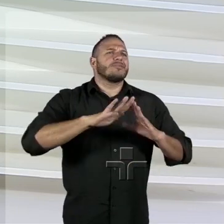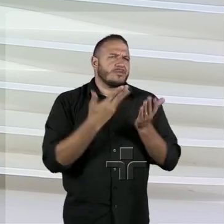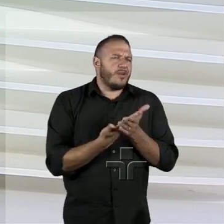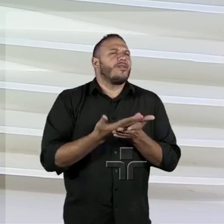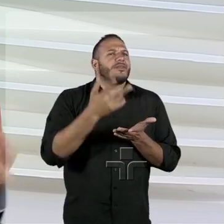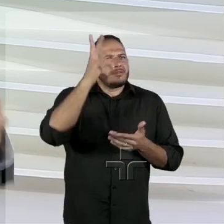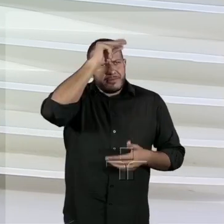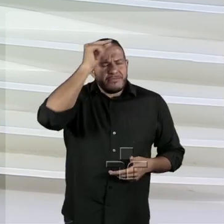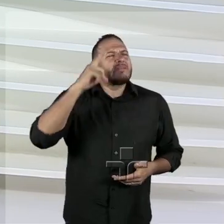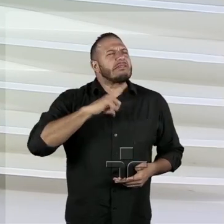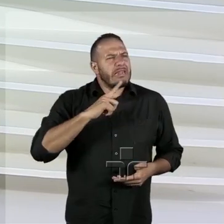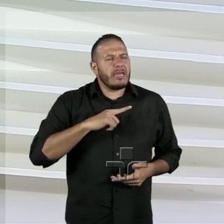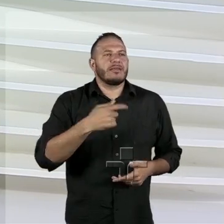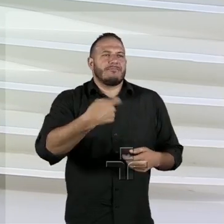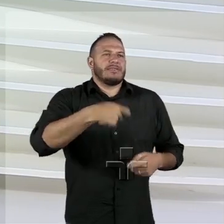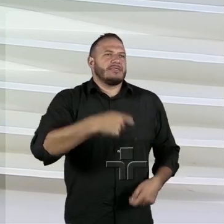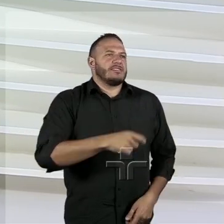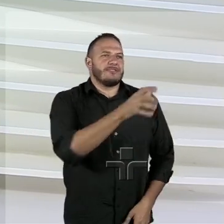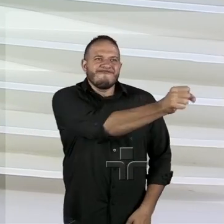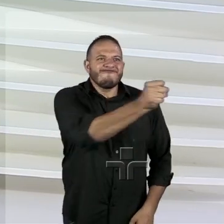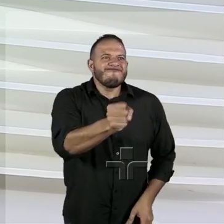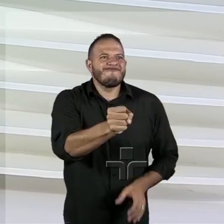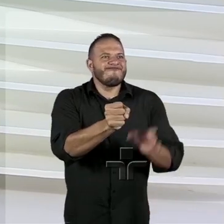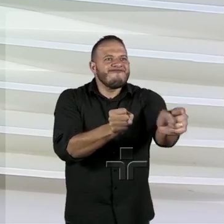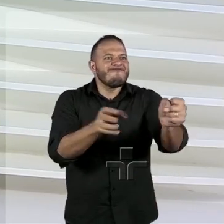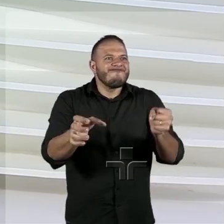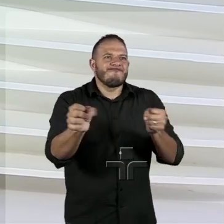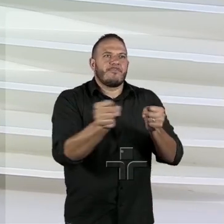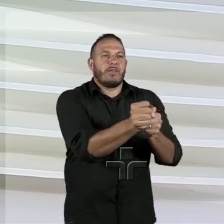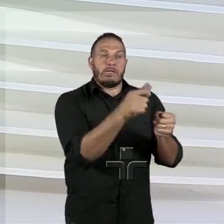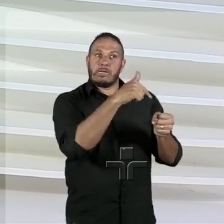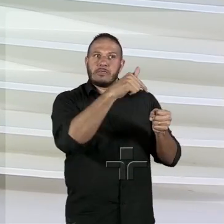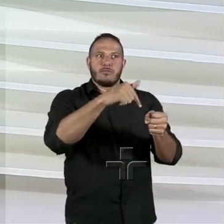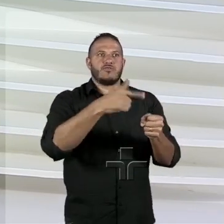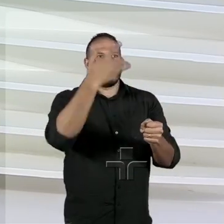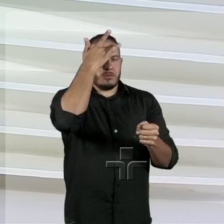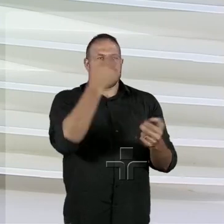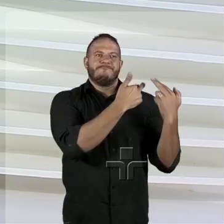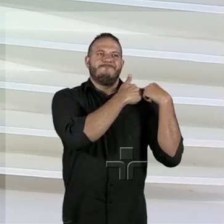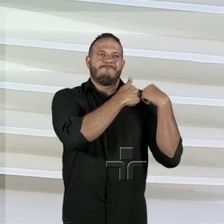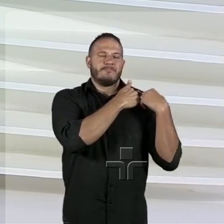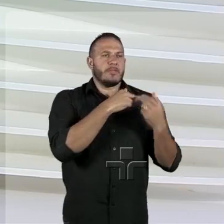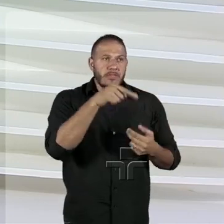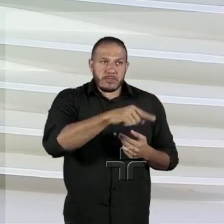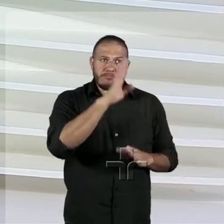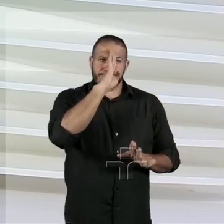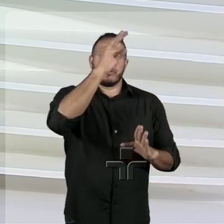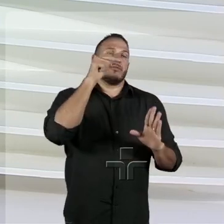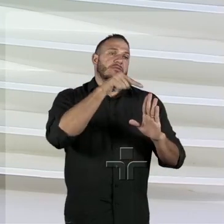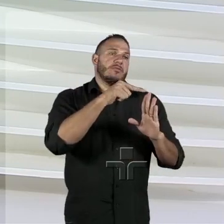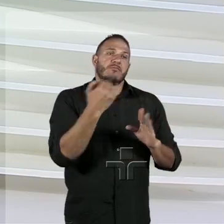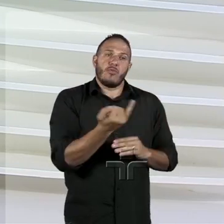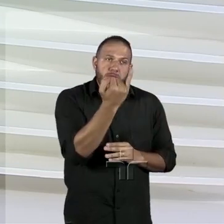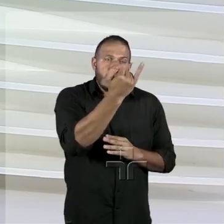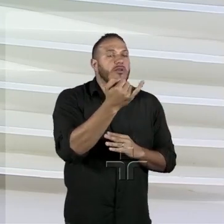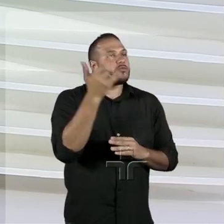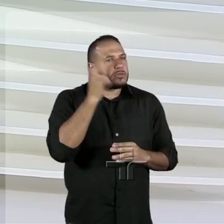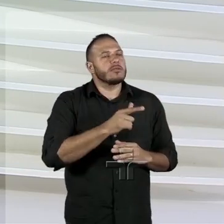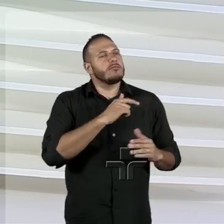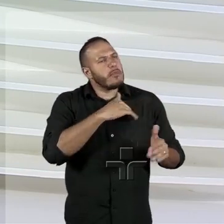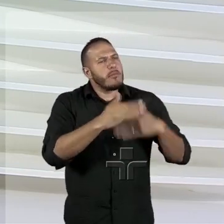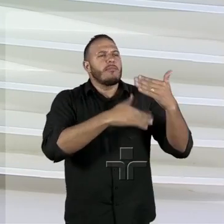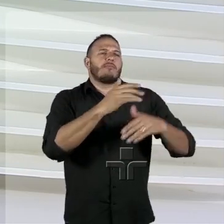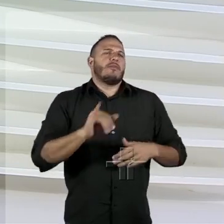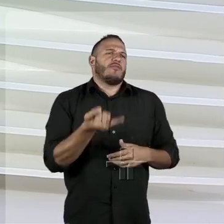redes municipais, a gente precisa colocar luz. É mais um ponto importante de aproveitamento das